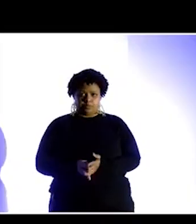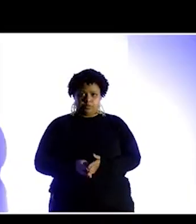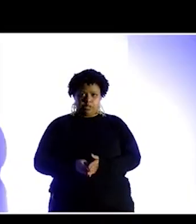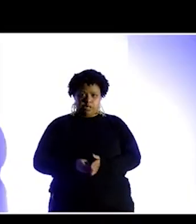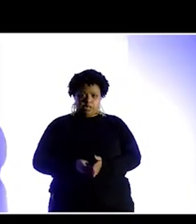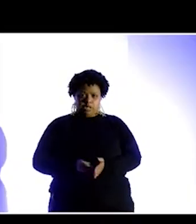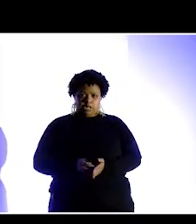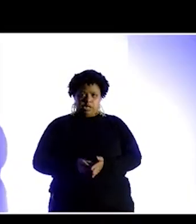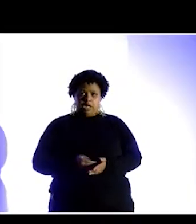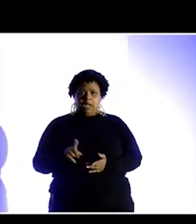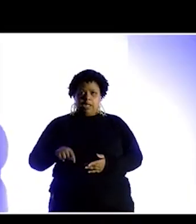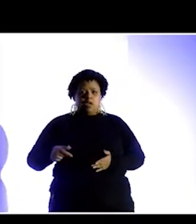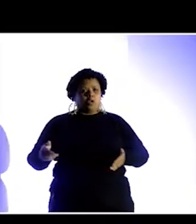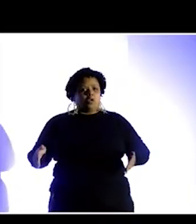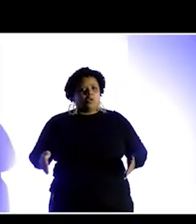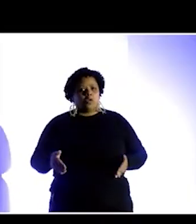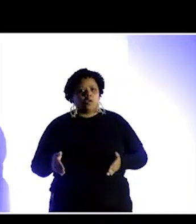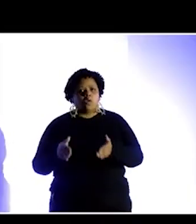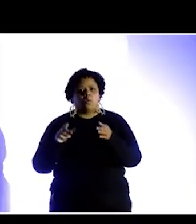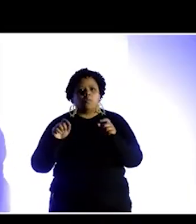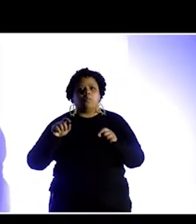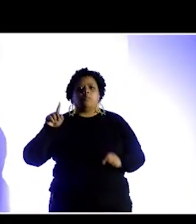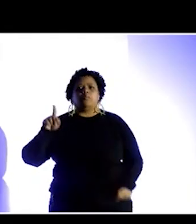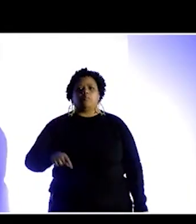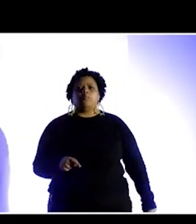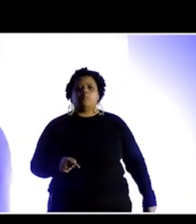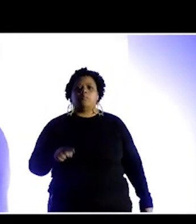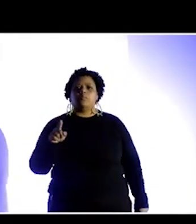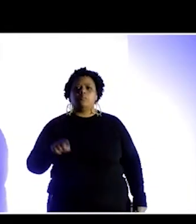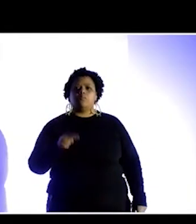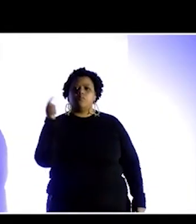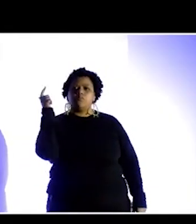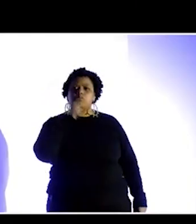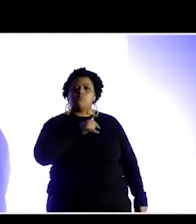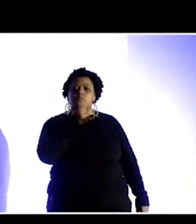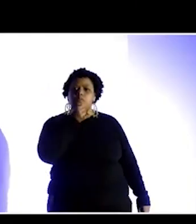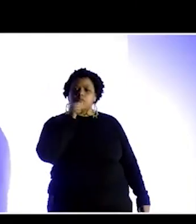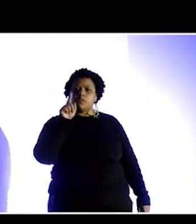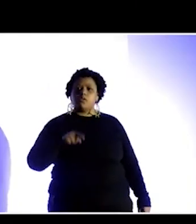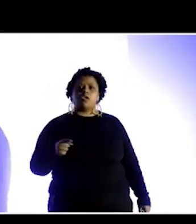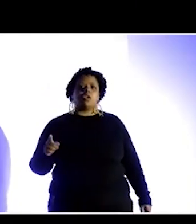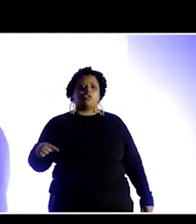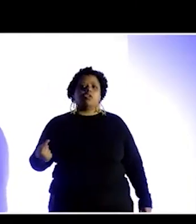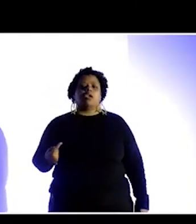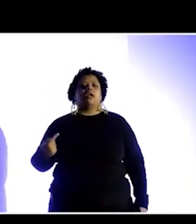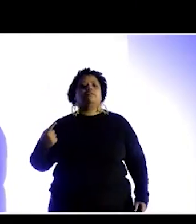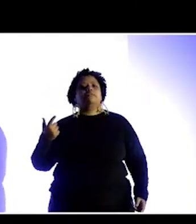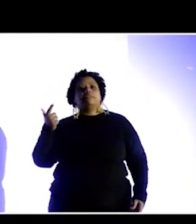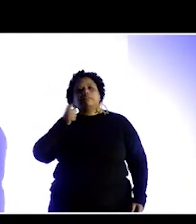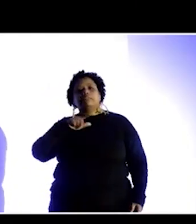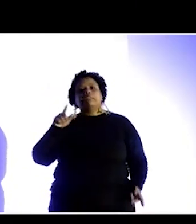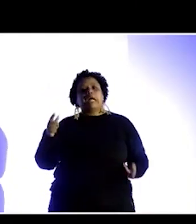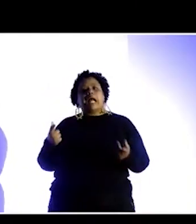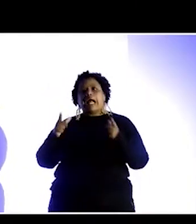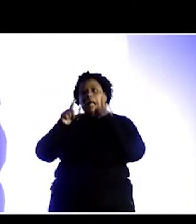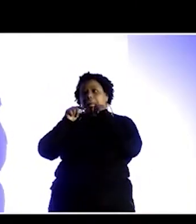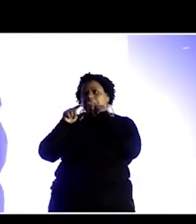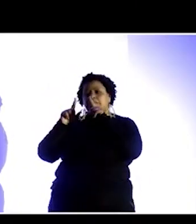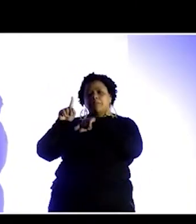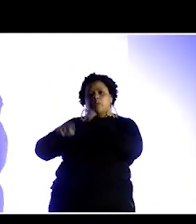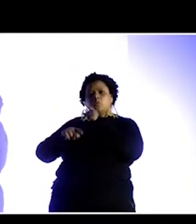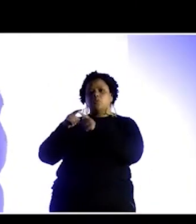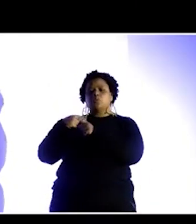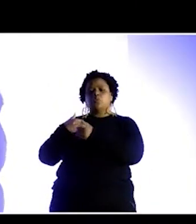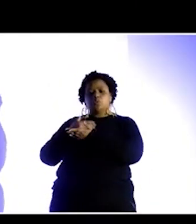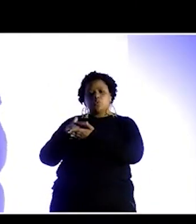Esse caminho, né, que é basicamente pegar as informações dos modelos climáticos, alimentar nossos modelos hidrológicos, depois rodar